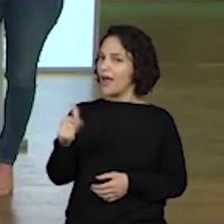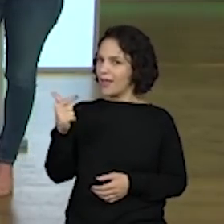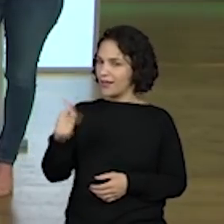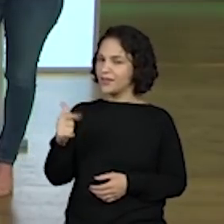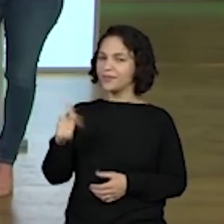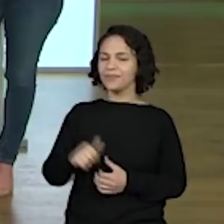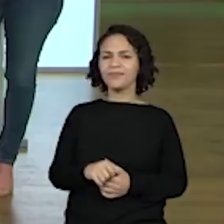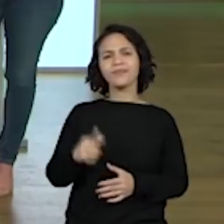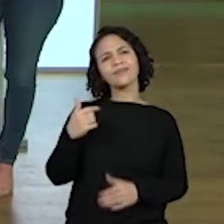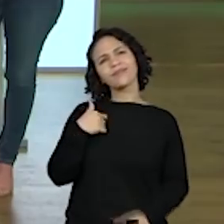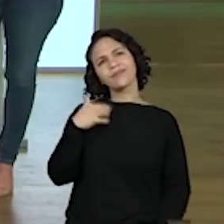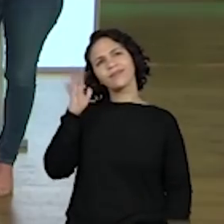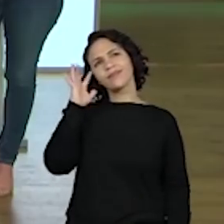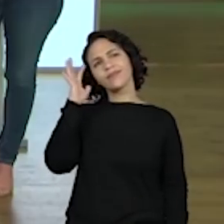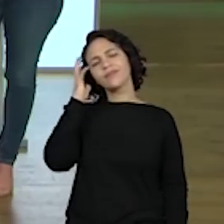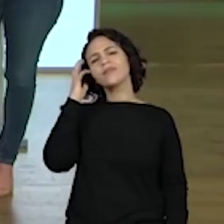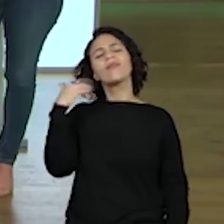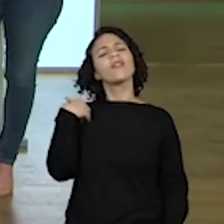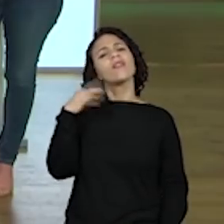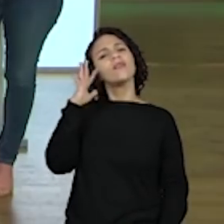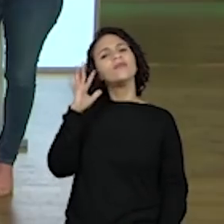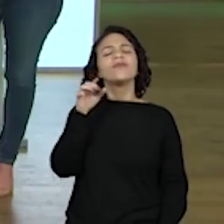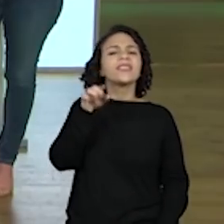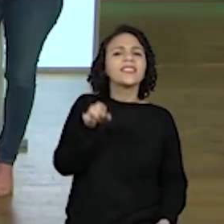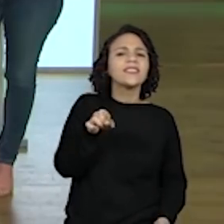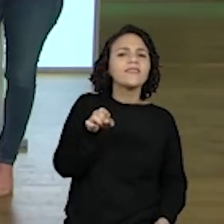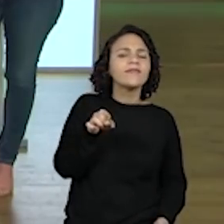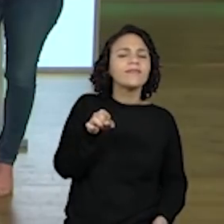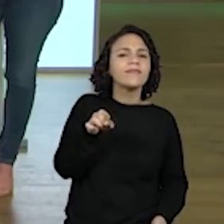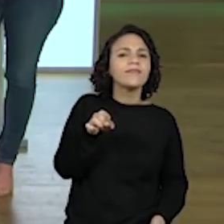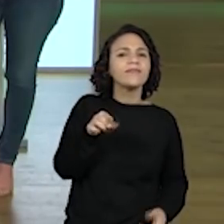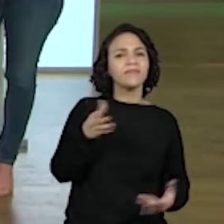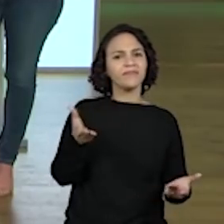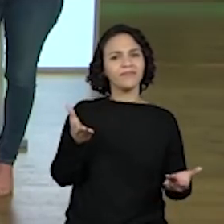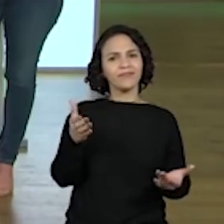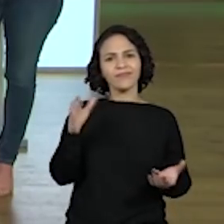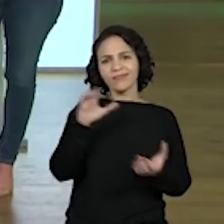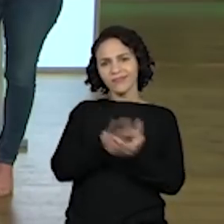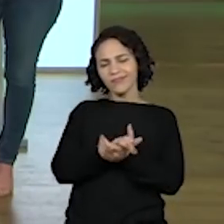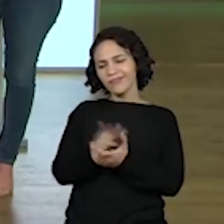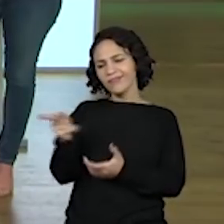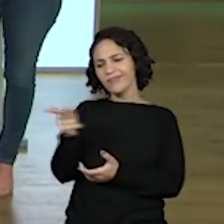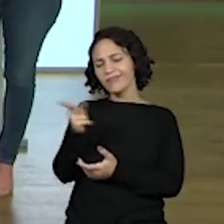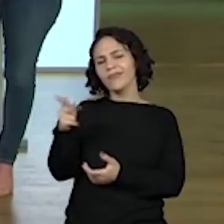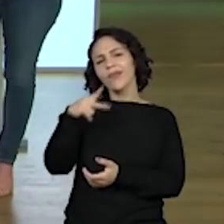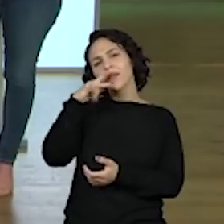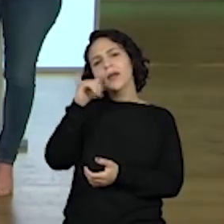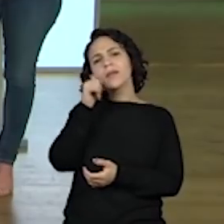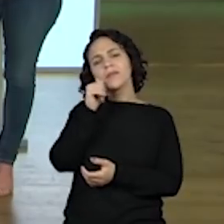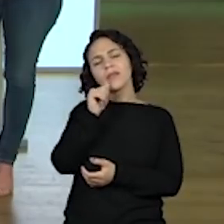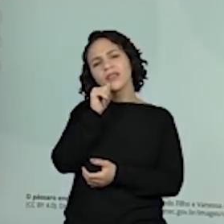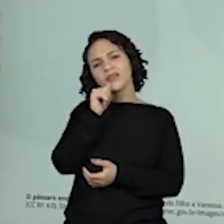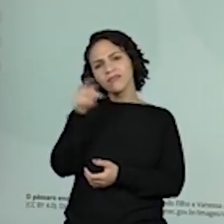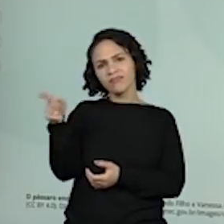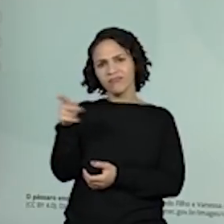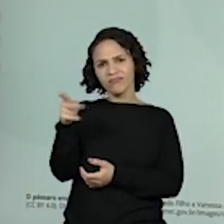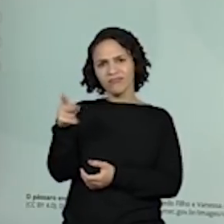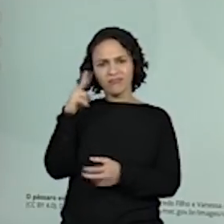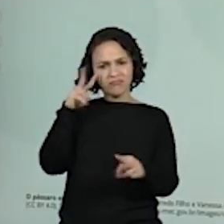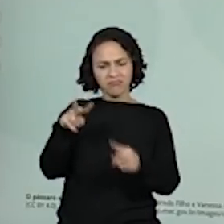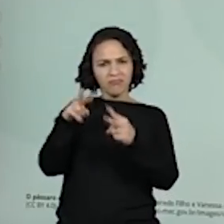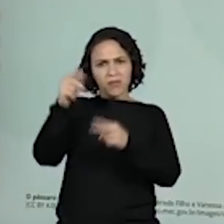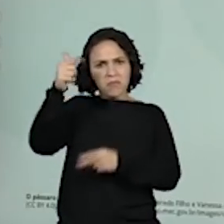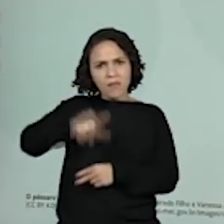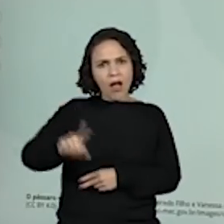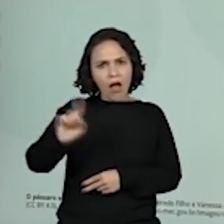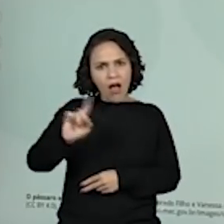eu fico pensando, não sei vocês, mas e o casal de pescadores que criou a menina? Será que ela nunca mais vai retornar